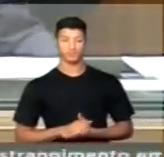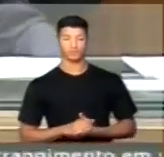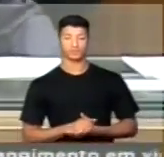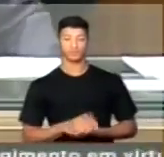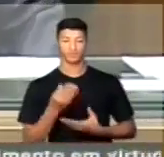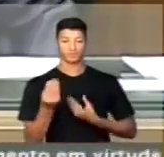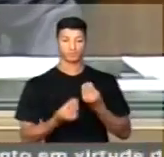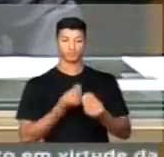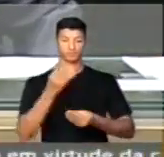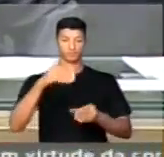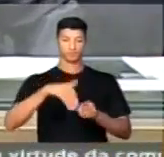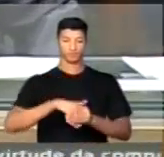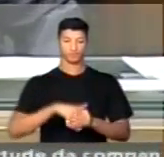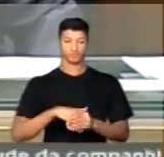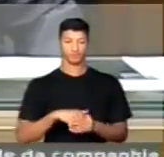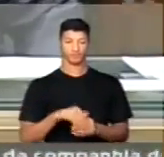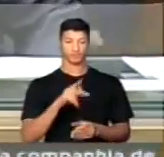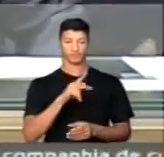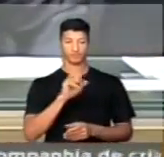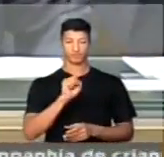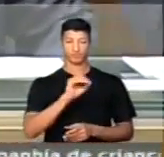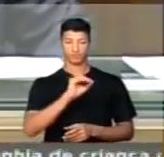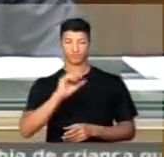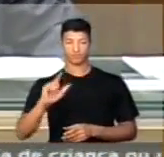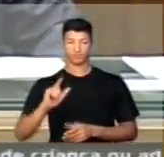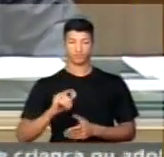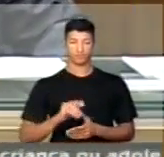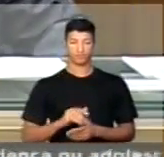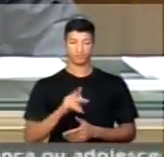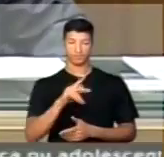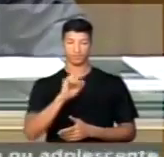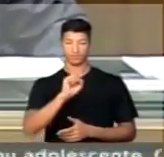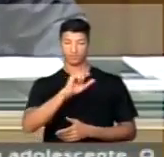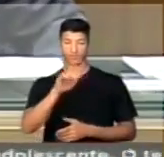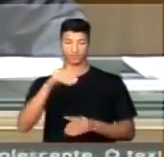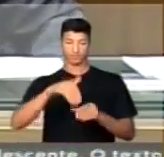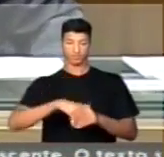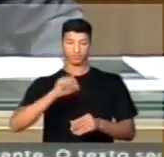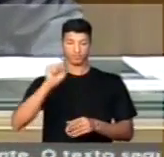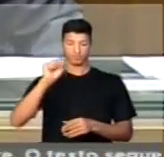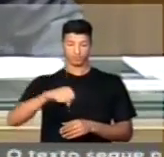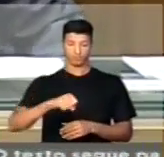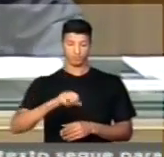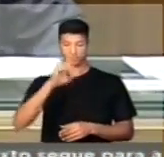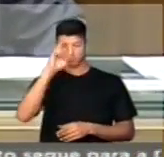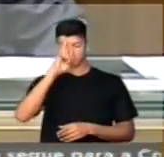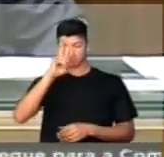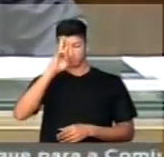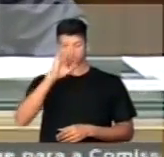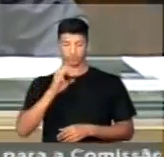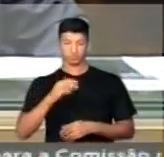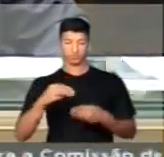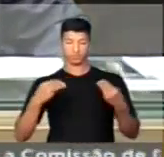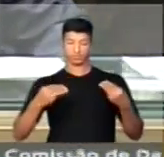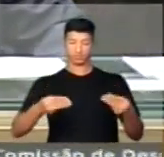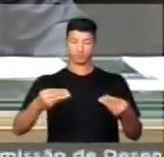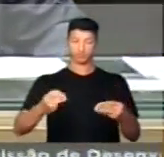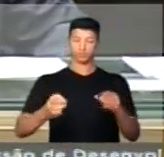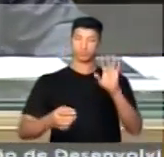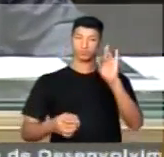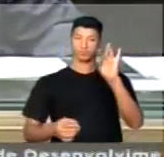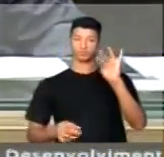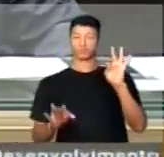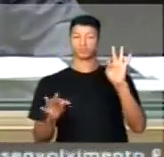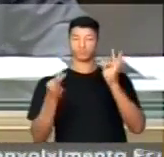Como vota o PSOL? O PSOL vota sim. Lembrando que o Ministério agora é da